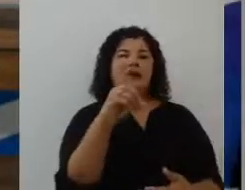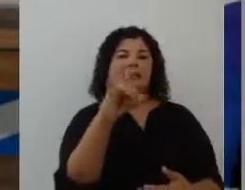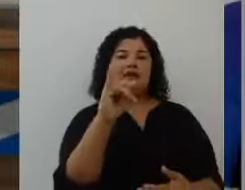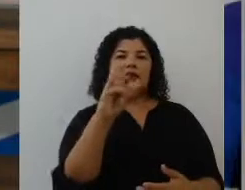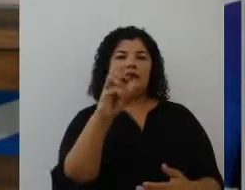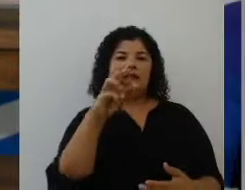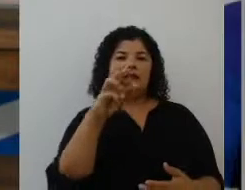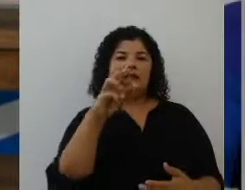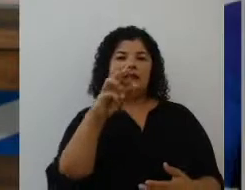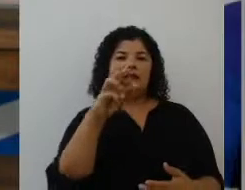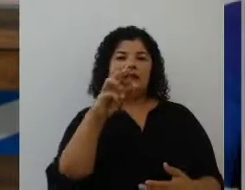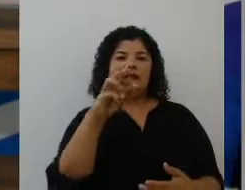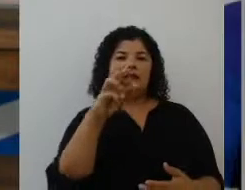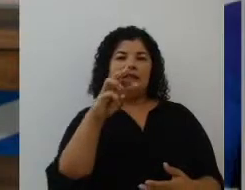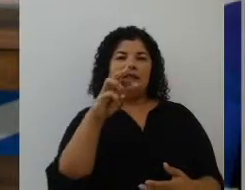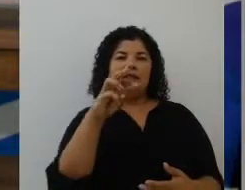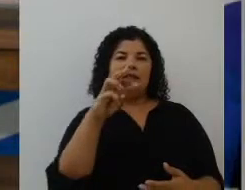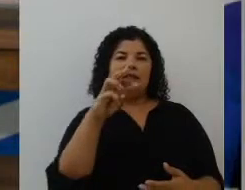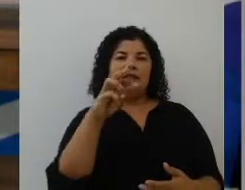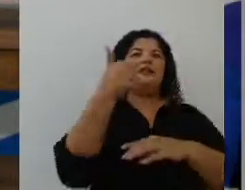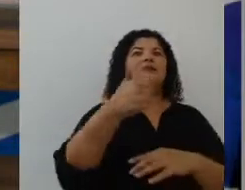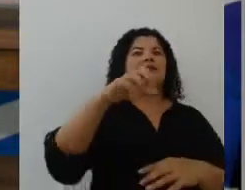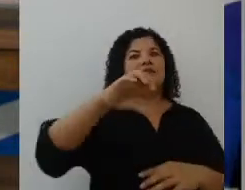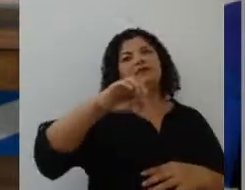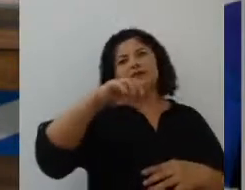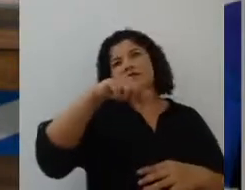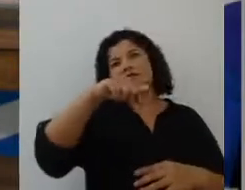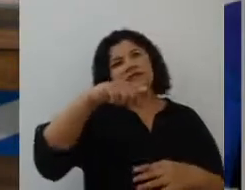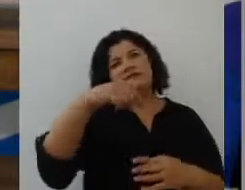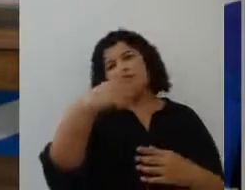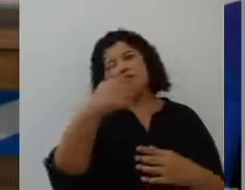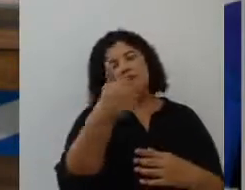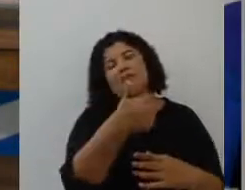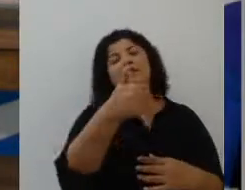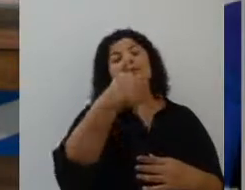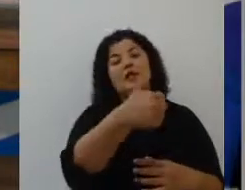literatura dos anos de 1700, né? Aí teve um livro lá chamado